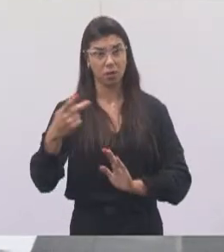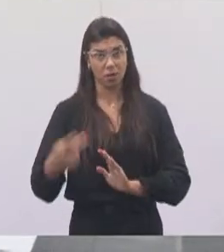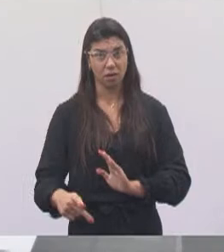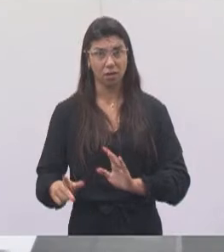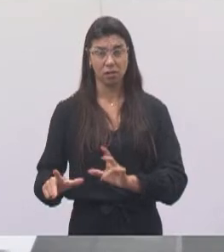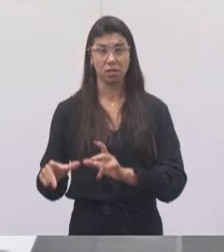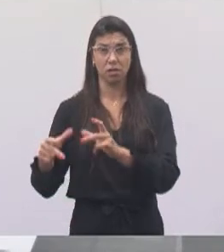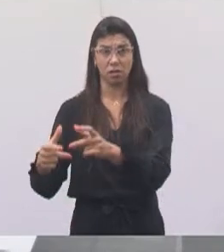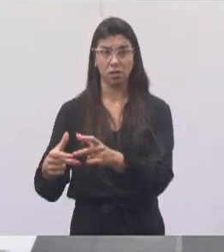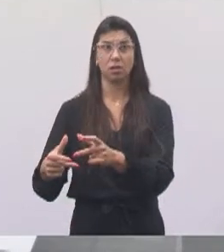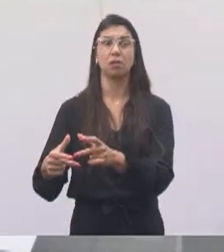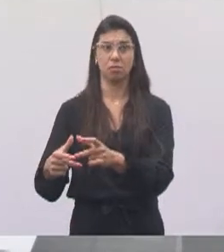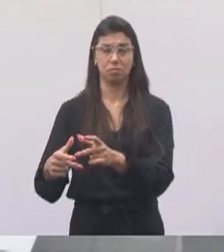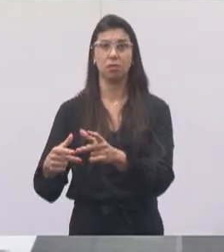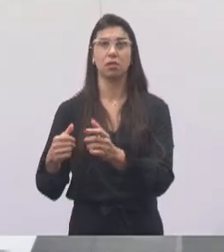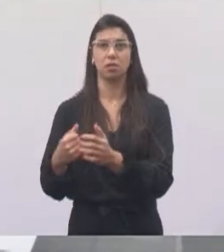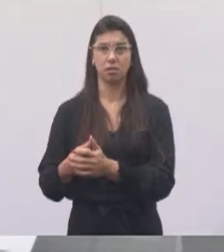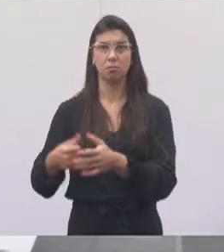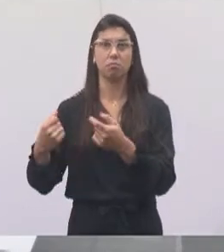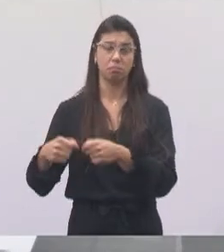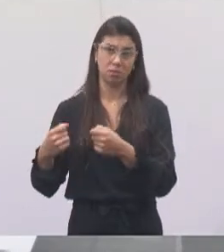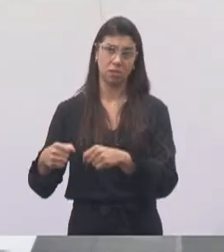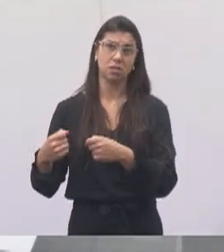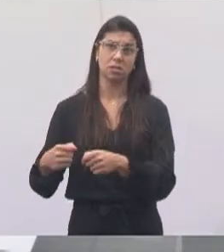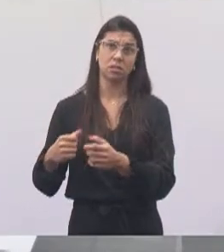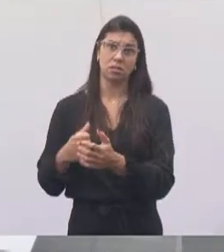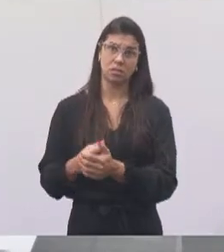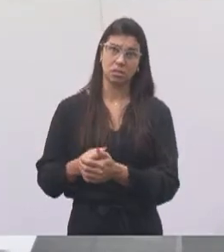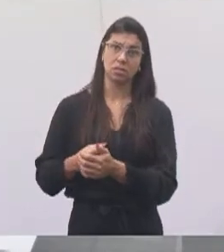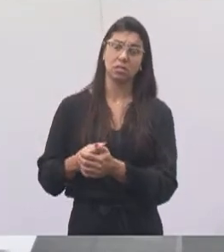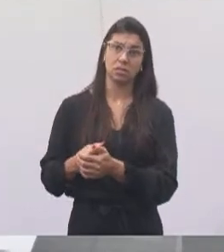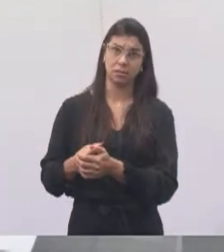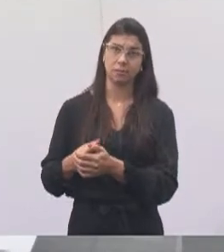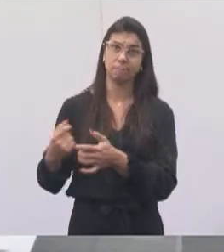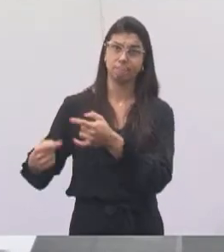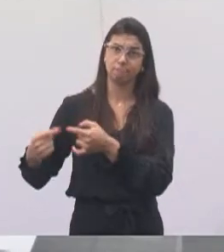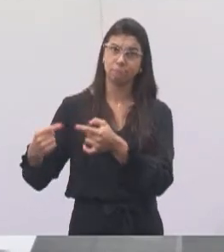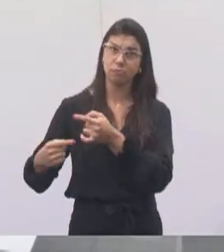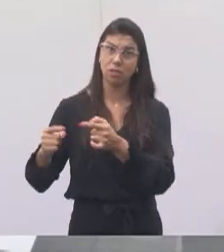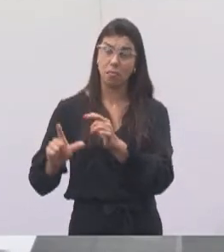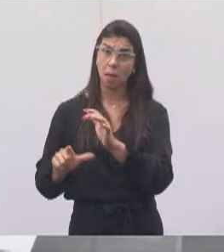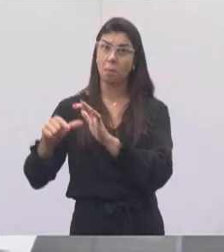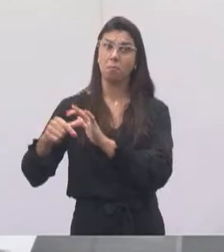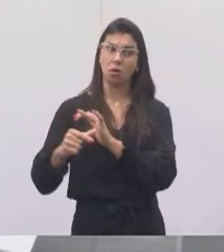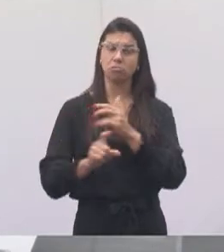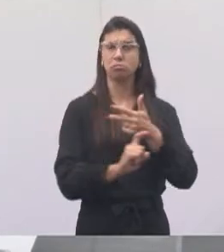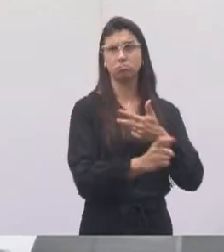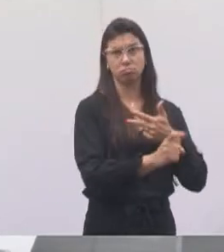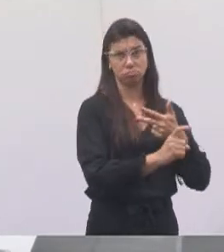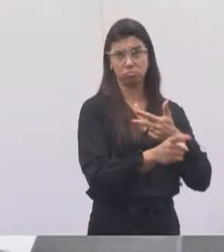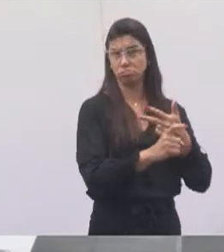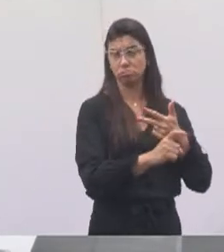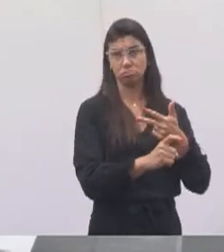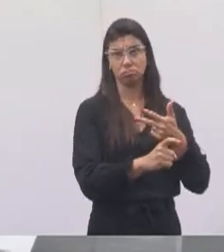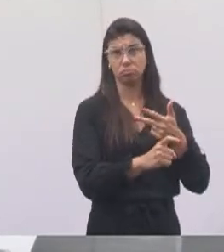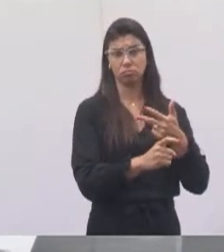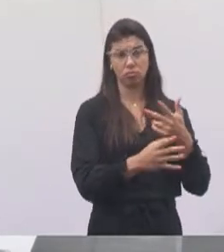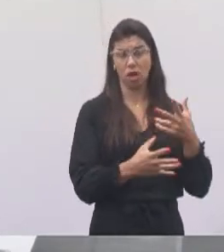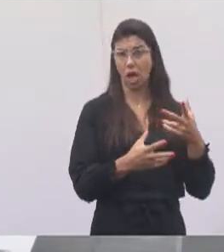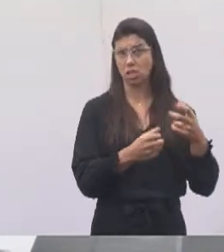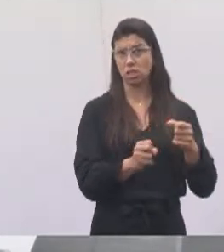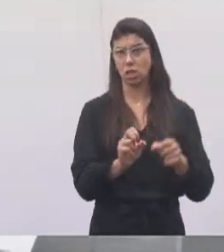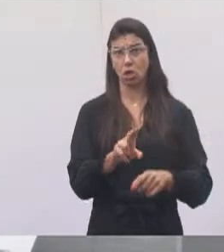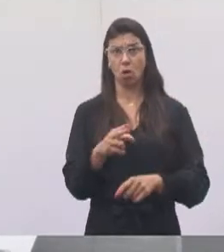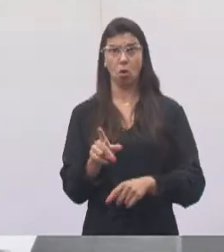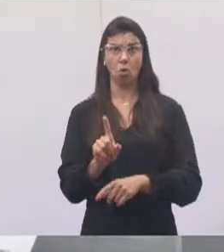legislativo que eu não acho correto. Não acho correto. Então, pode falar, Luiz Fausto. Me desculpe, mas o